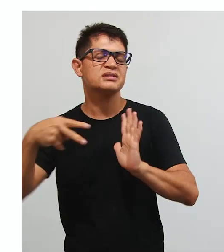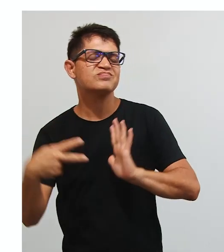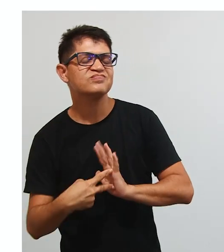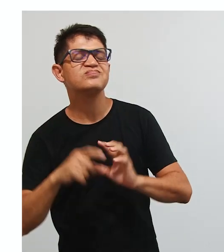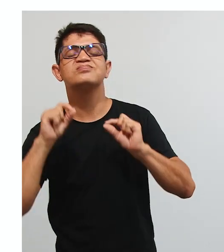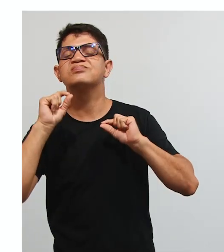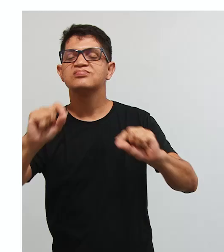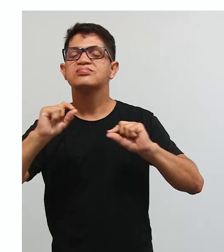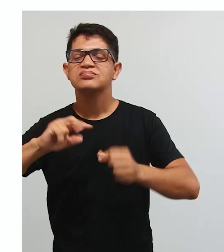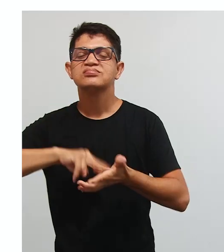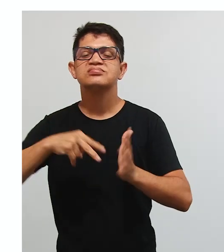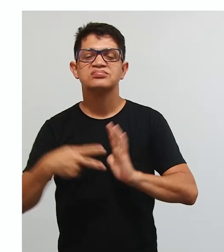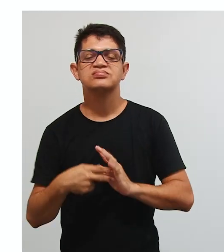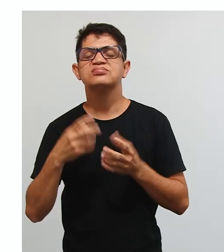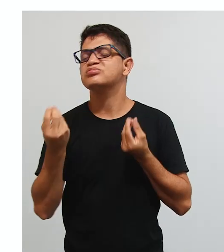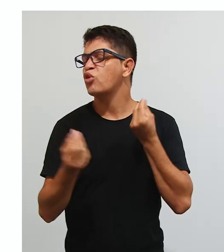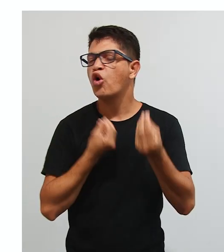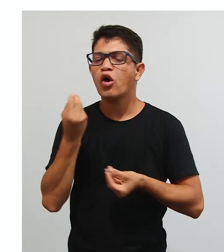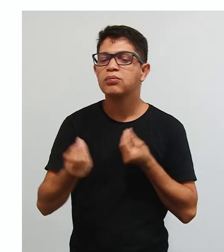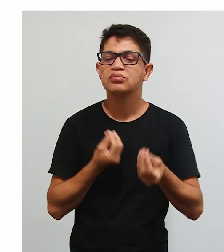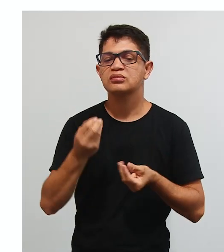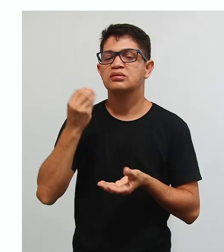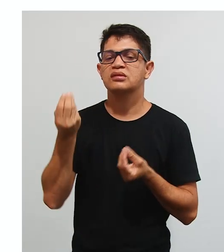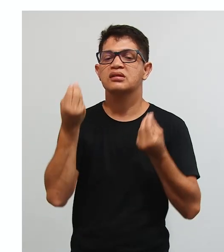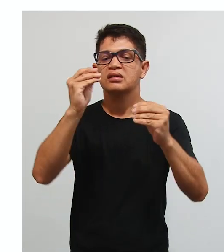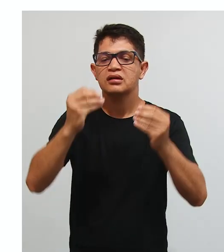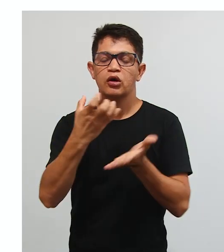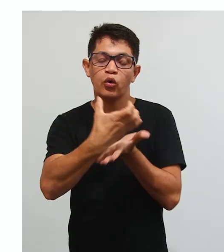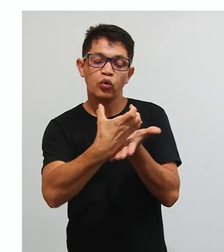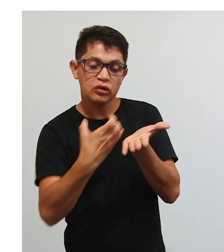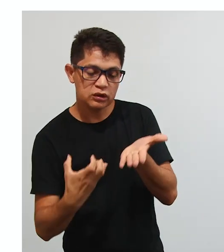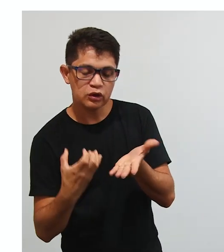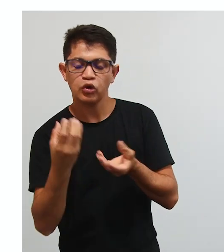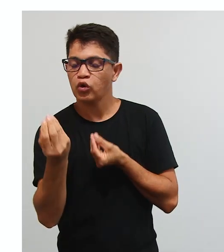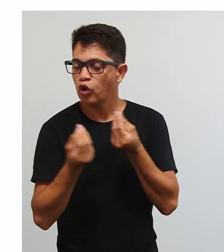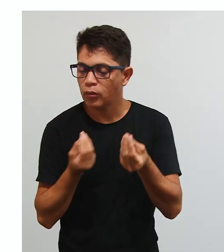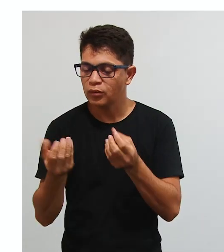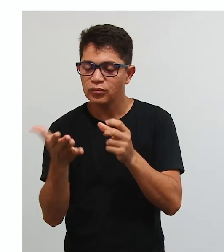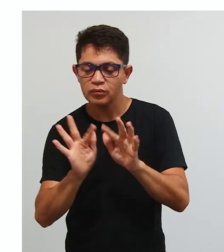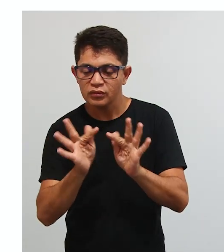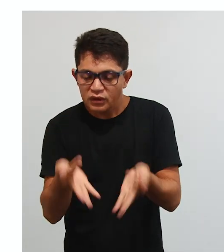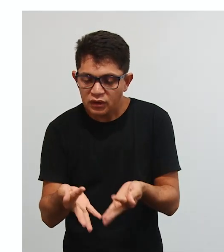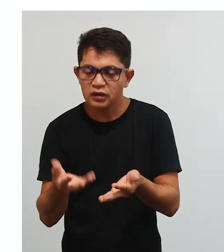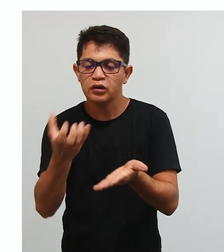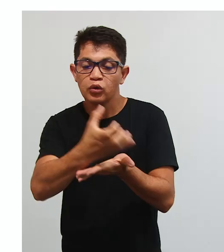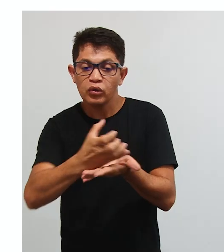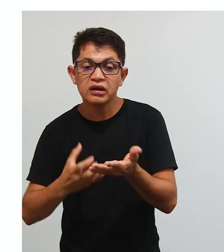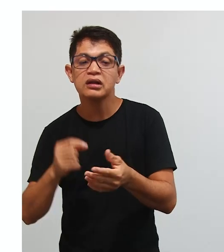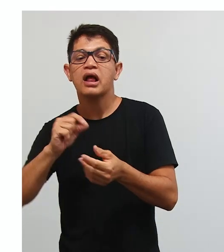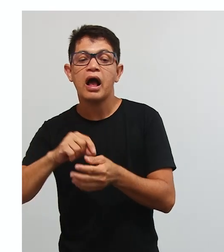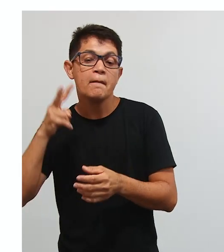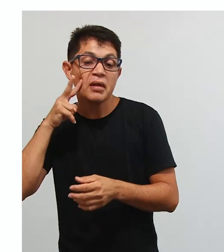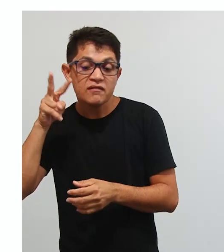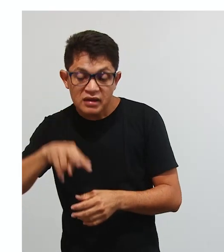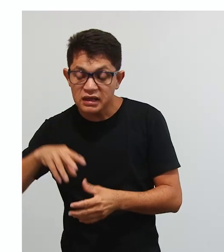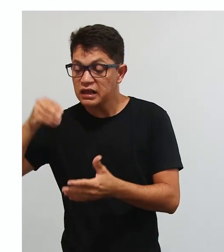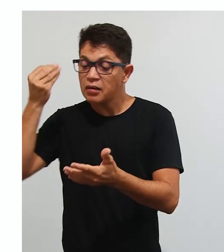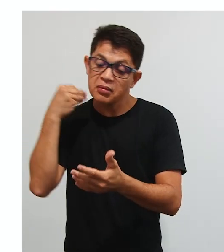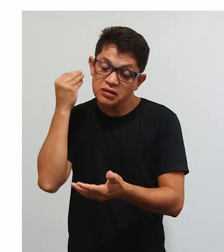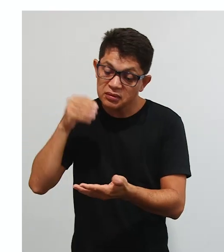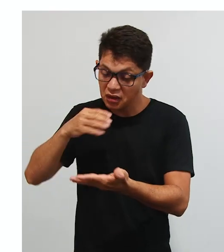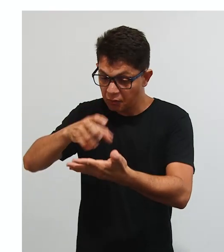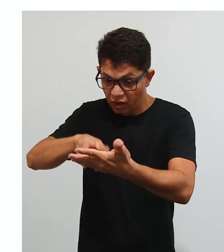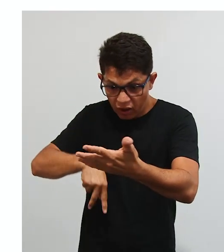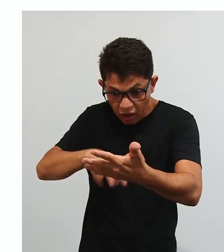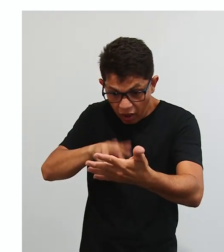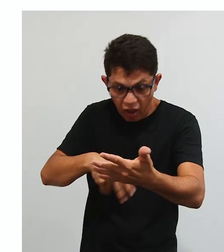sabe o que significa essa sigla? Muito bem. A BNCC ela é a Base Comum Nacional Curricular. Ela é um documento